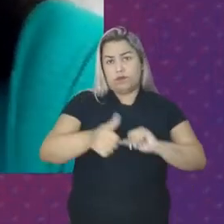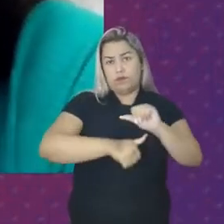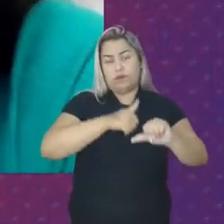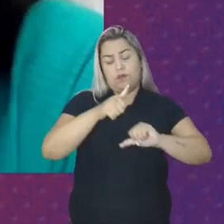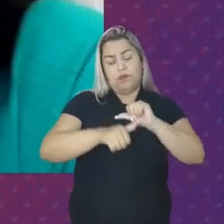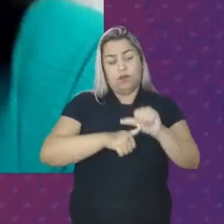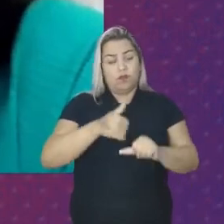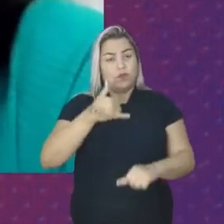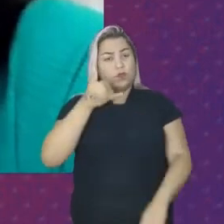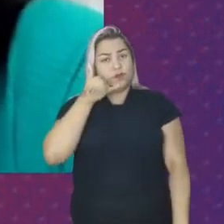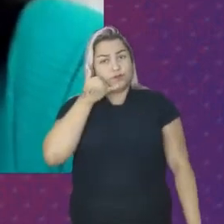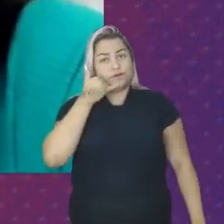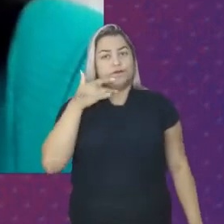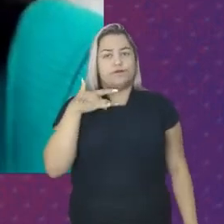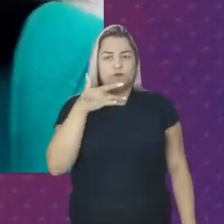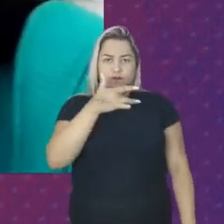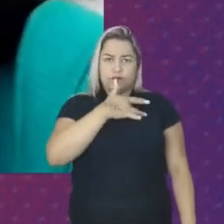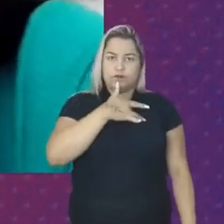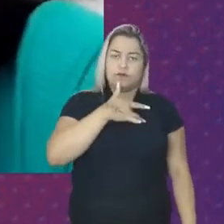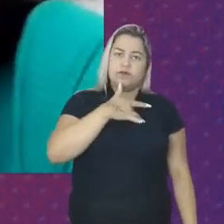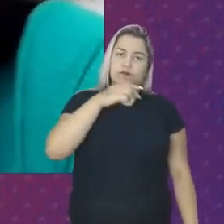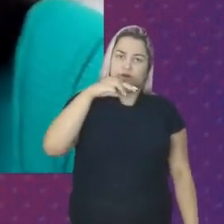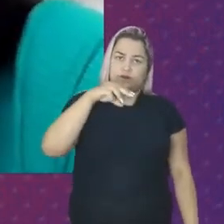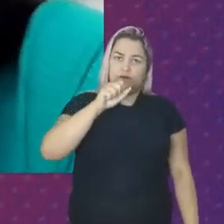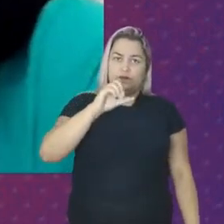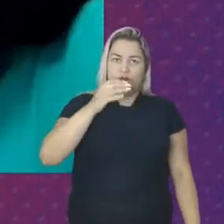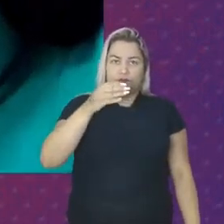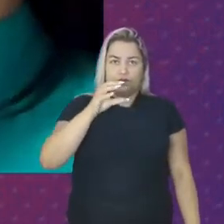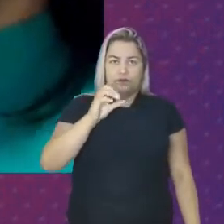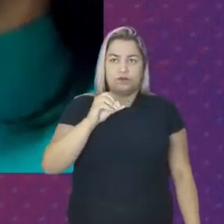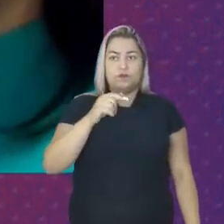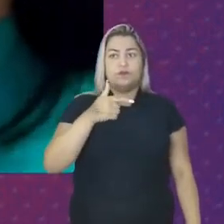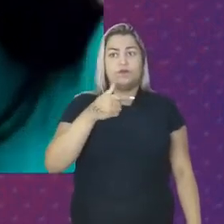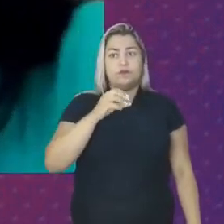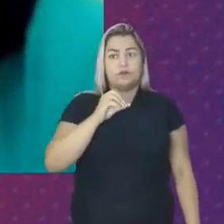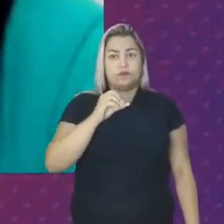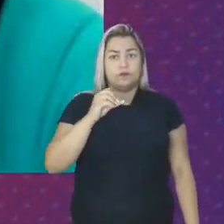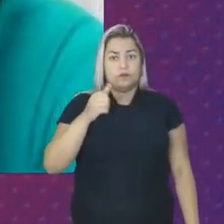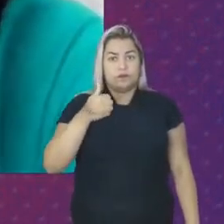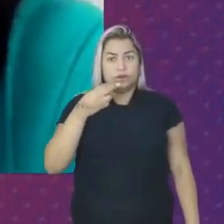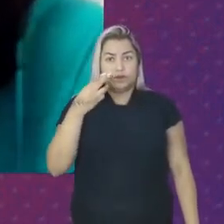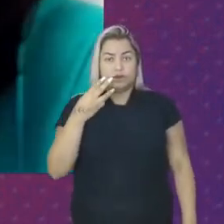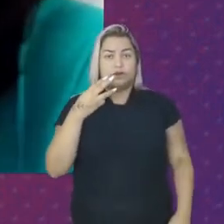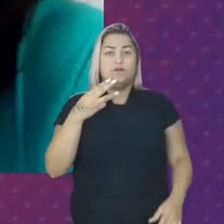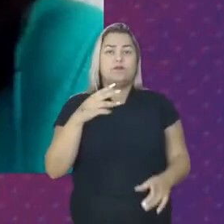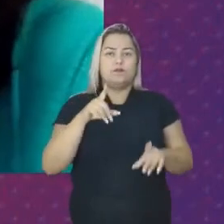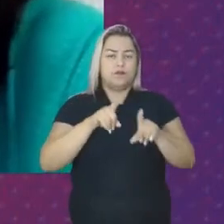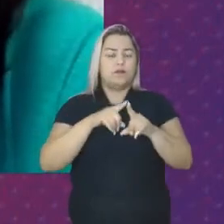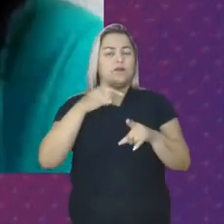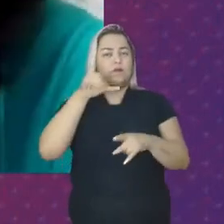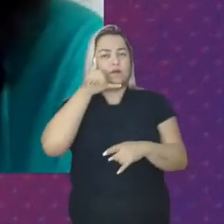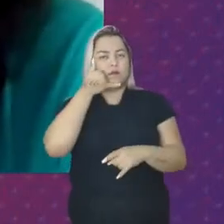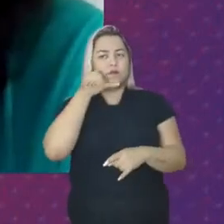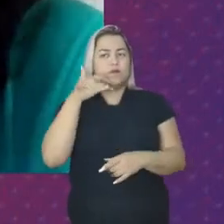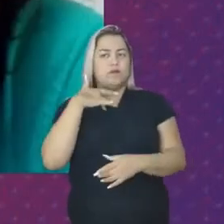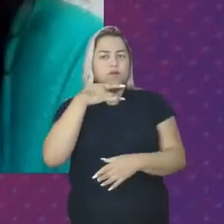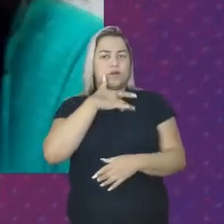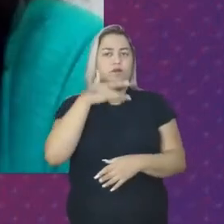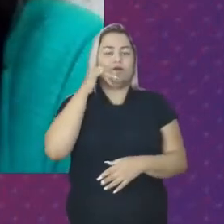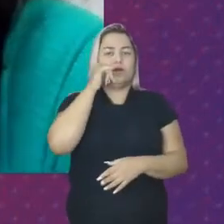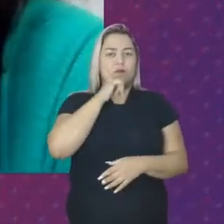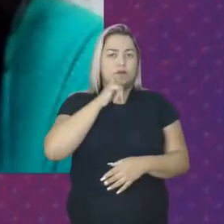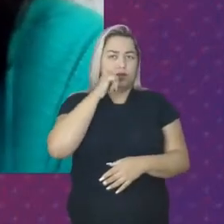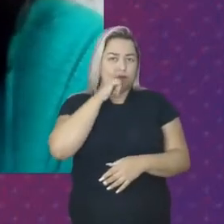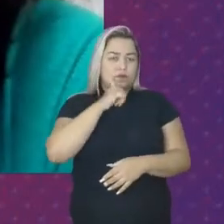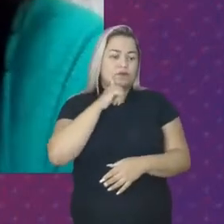o Disque Saúde. Então, em março de 2003, voltando um pouquinho, é criado o Disque Saúde da Mulher, né? Que era um projeto